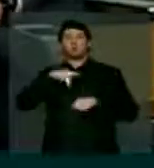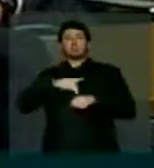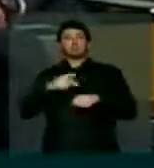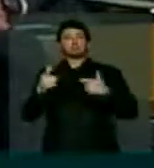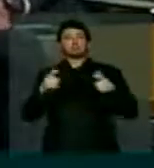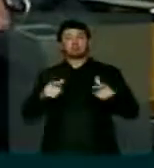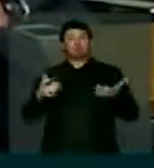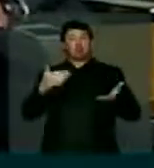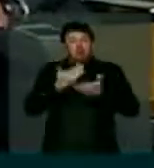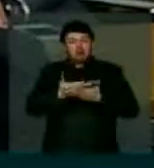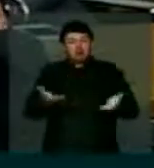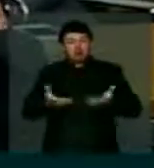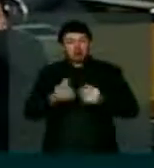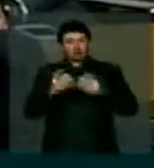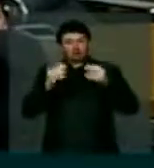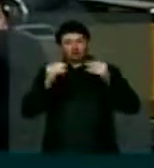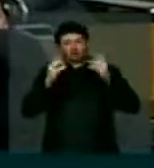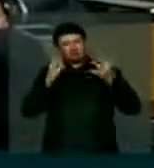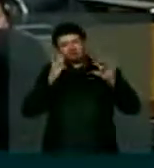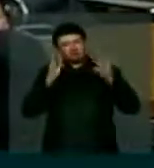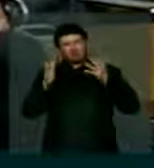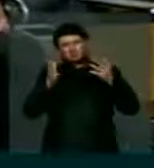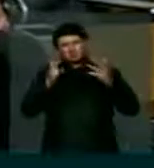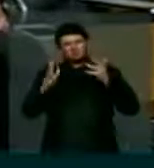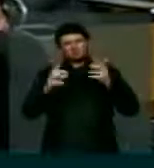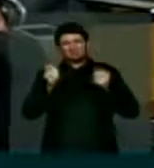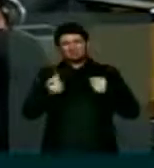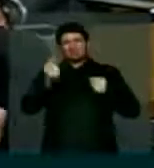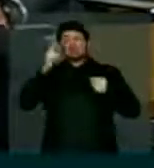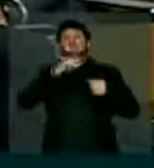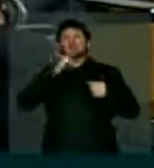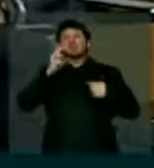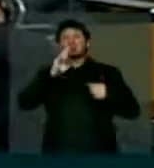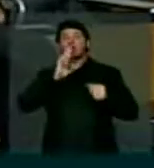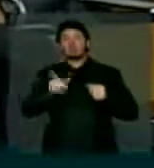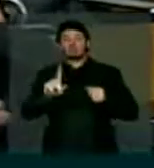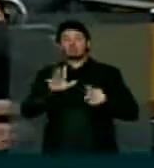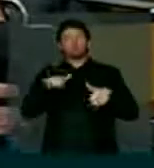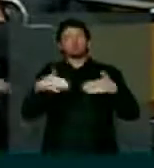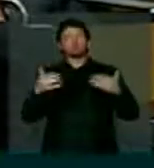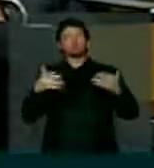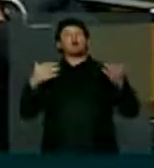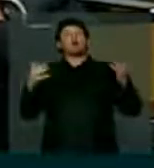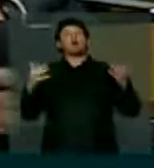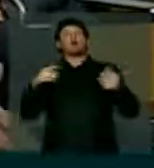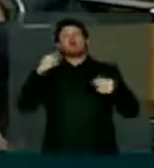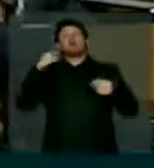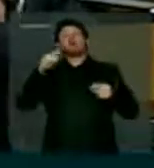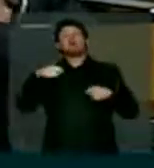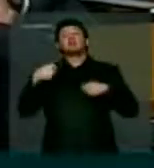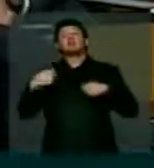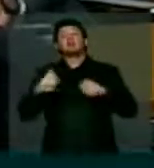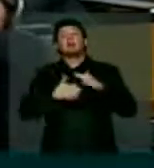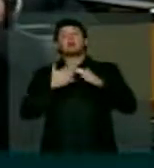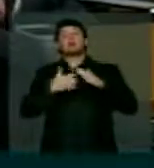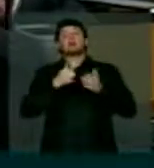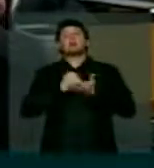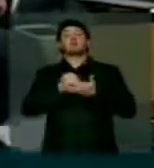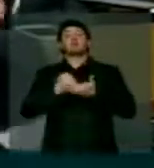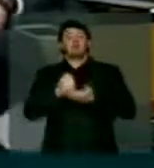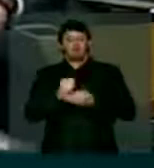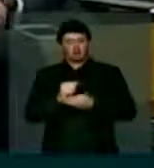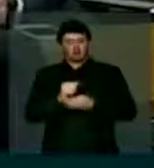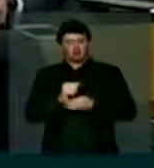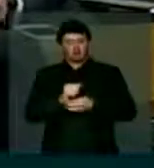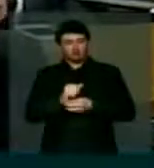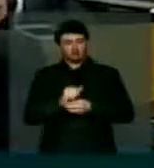ponto do mundo? Porque até agora está muito nebuloso. Ninguém respondeu qual o contrato, qual é o advogado, qual é a empresa que foi contratada